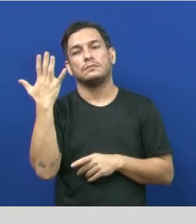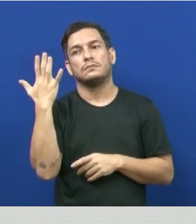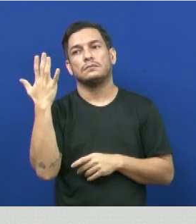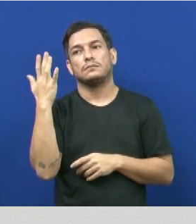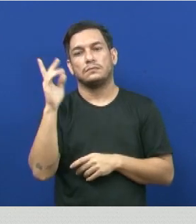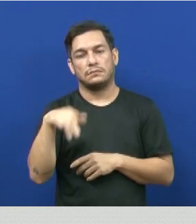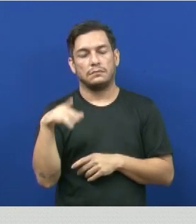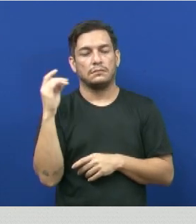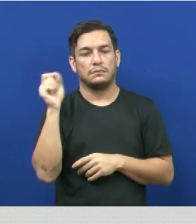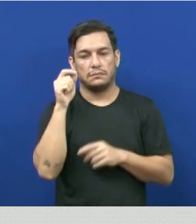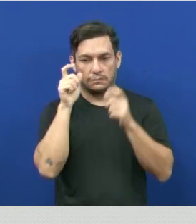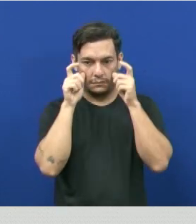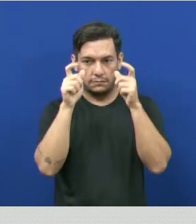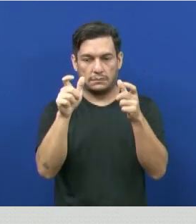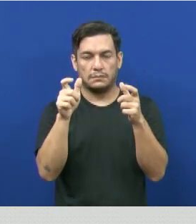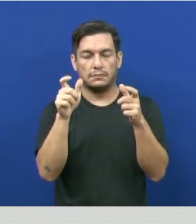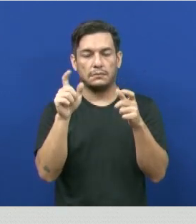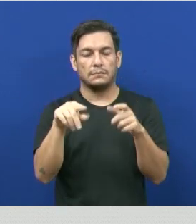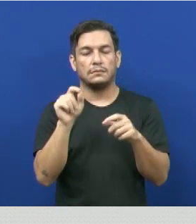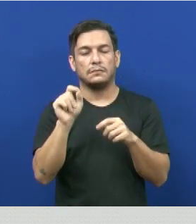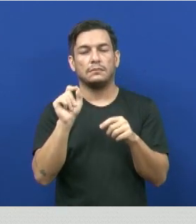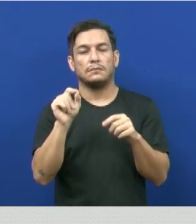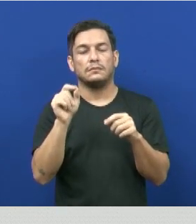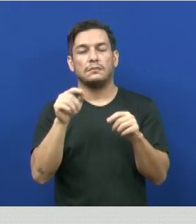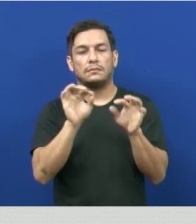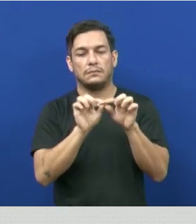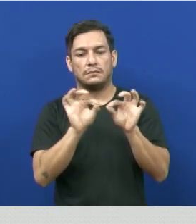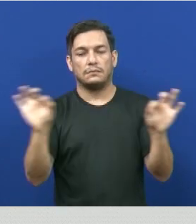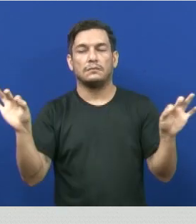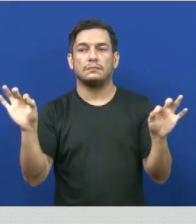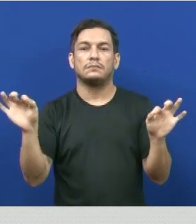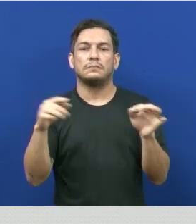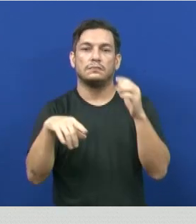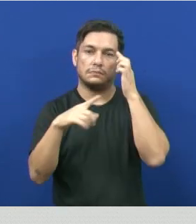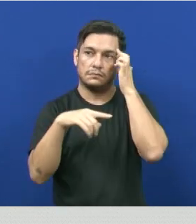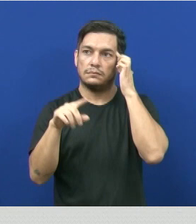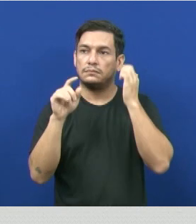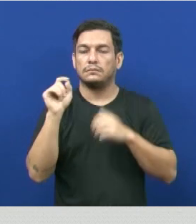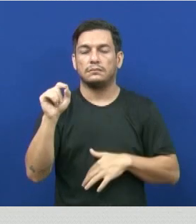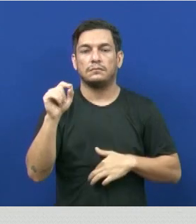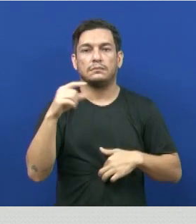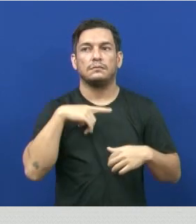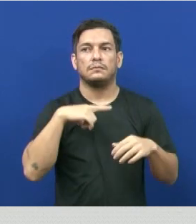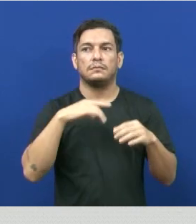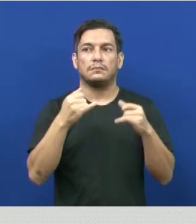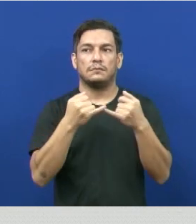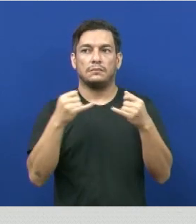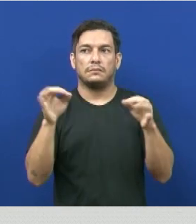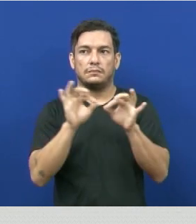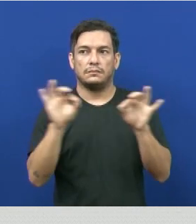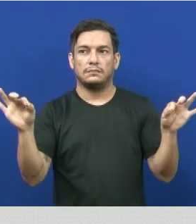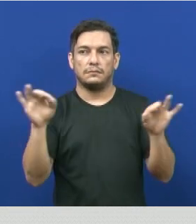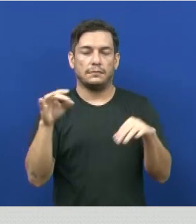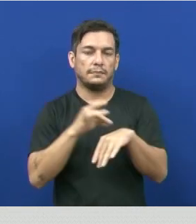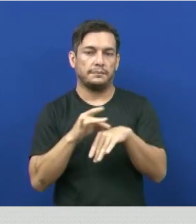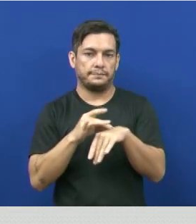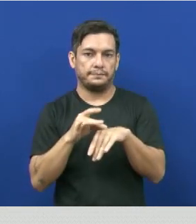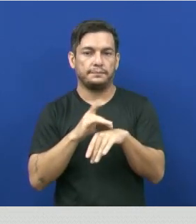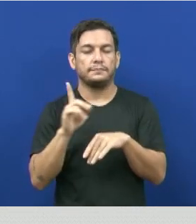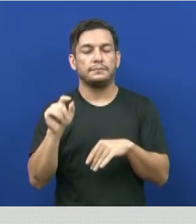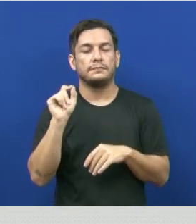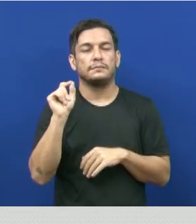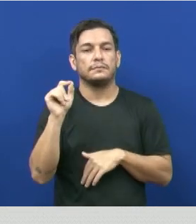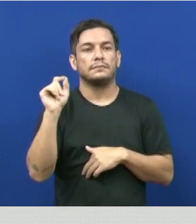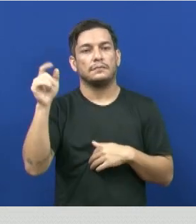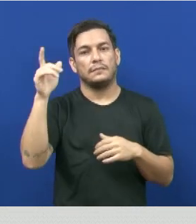também e que é muito interessante é a parte que está sublinhada seja essa parte que tem uma linhazinha preta embaixo ela é